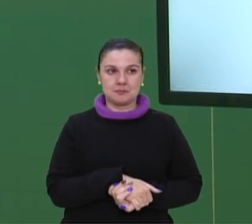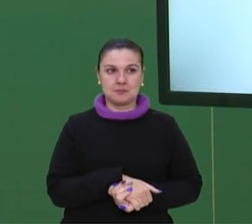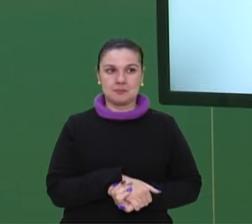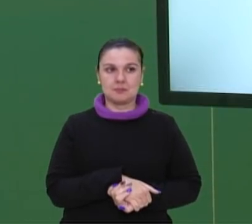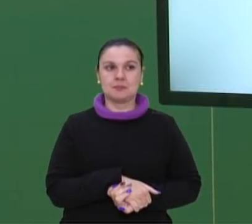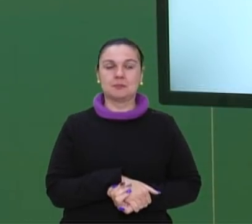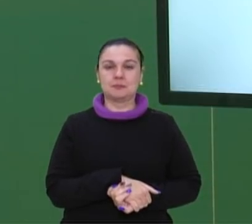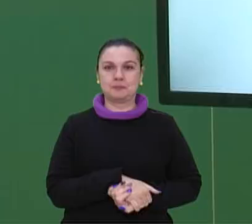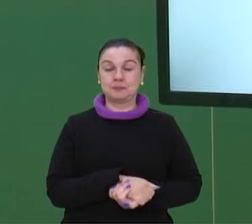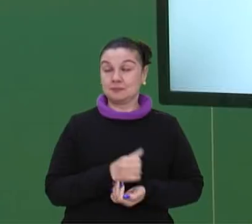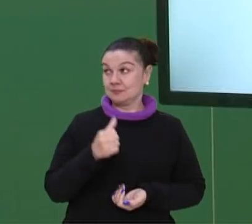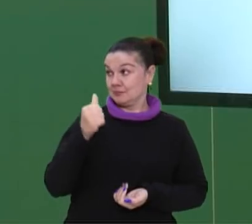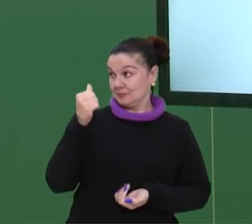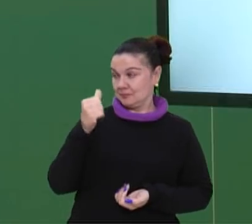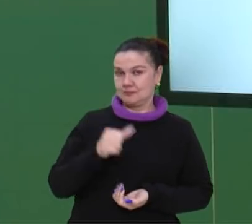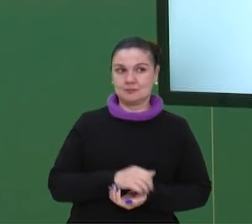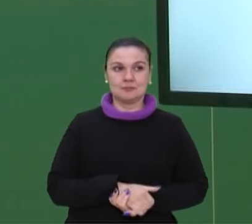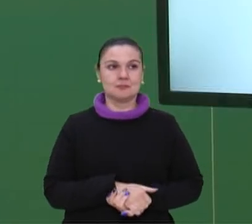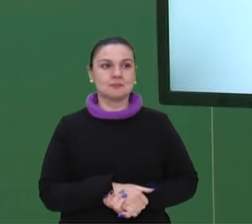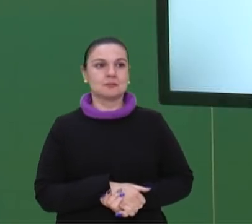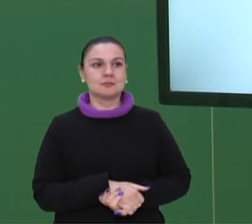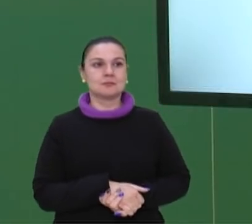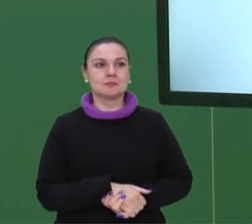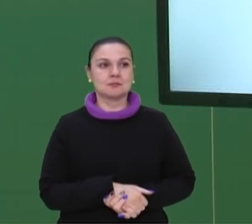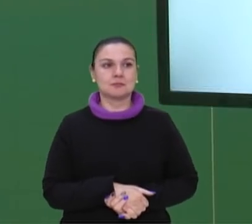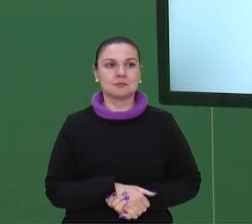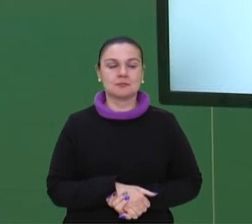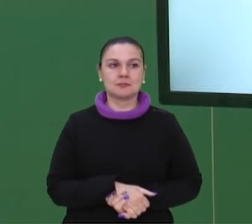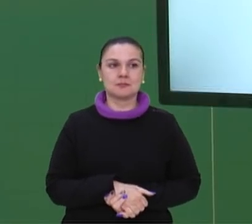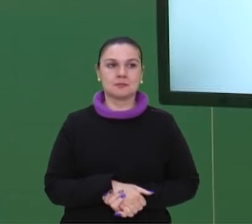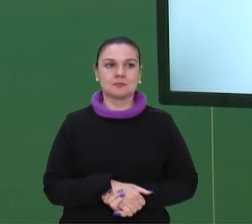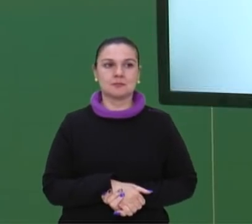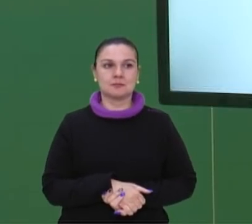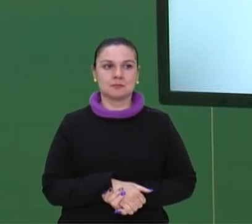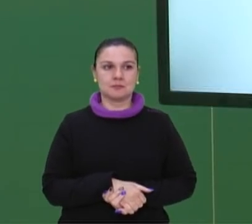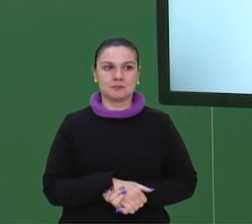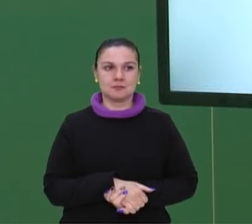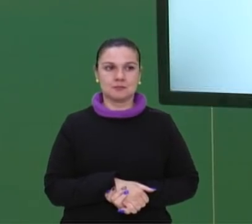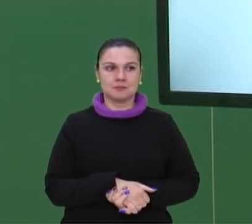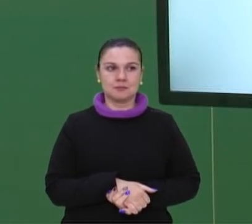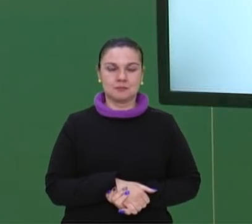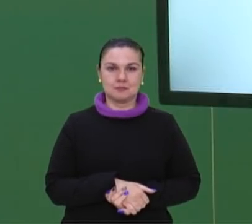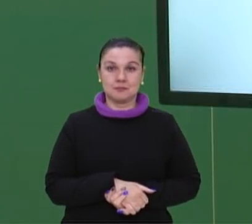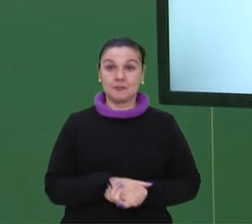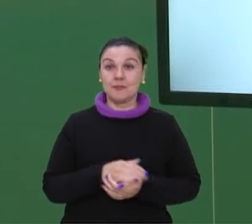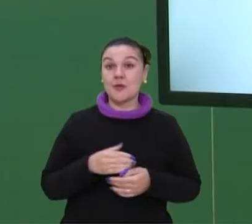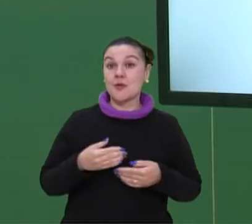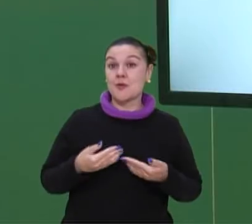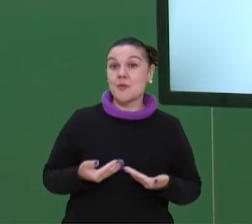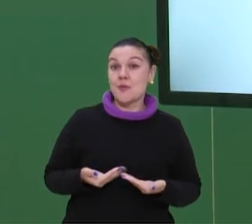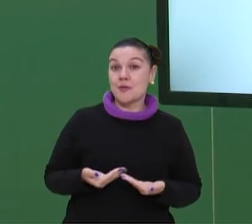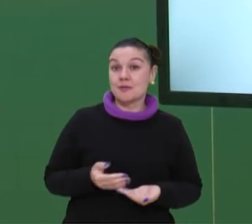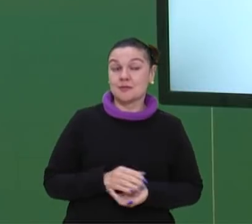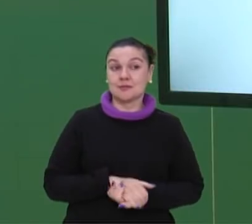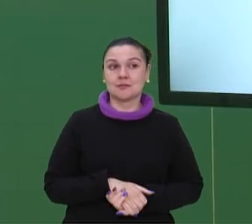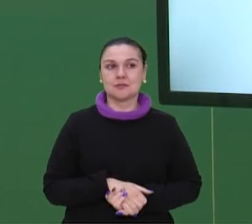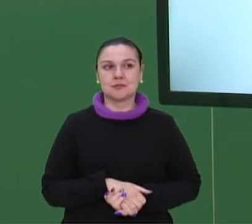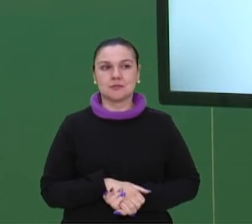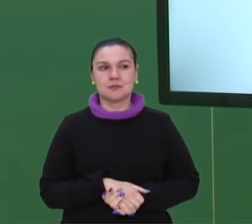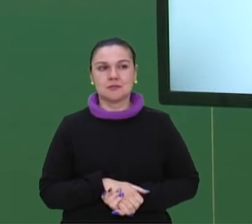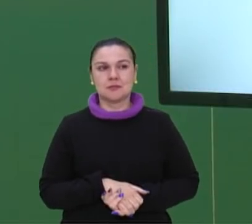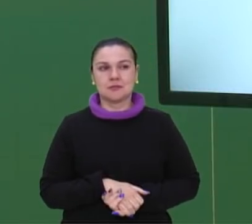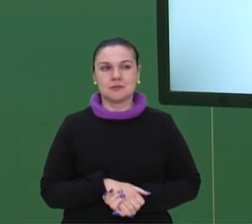360 menos 45 graus, menos 45 graus, eu